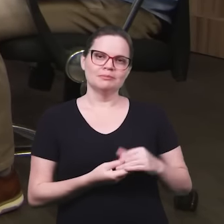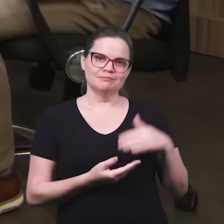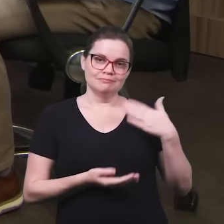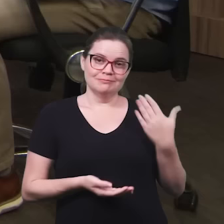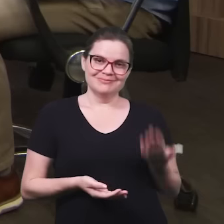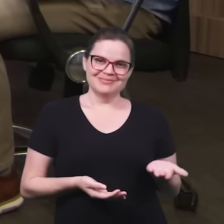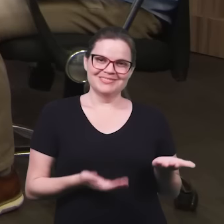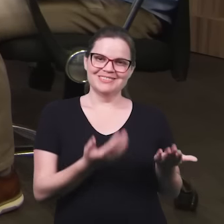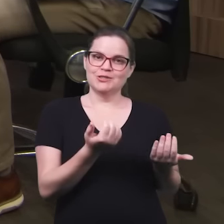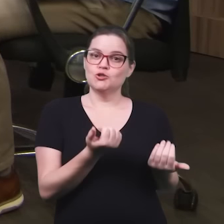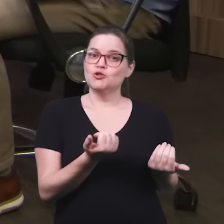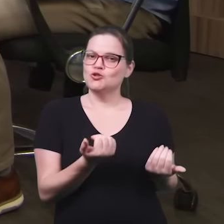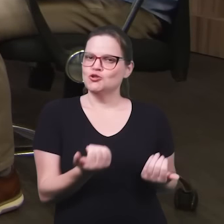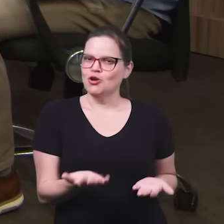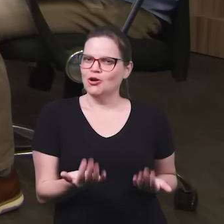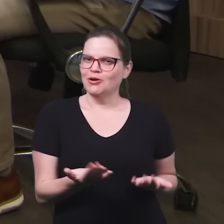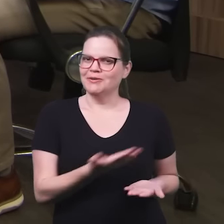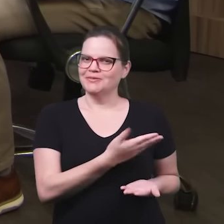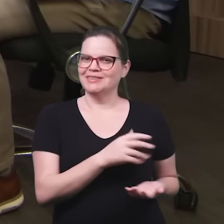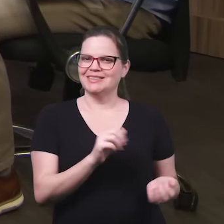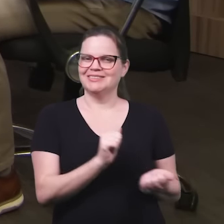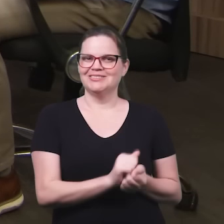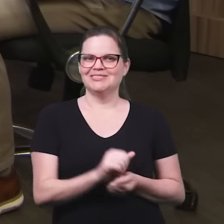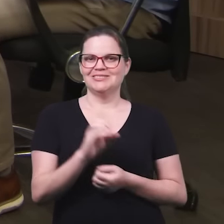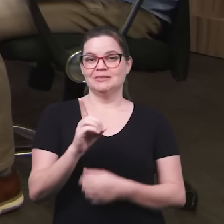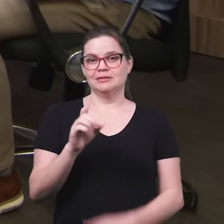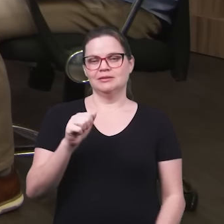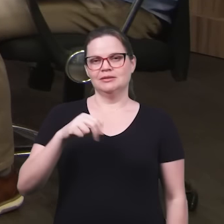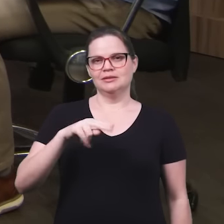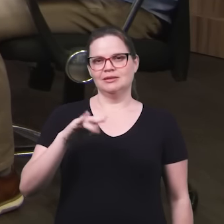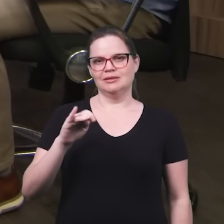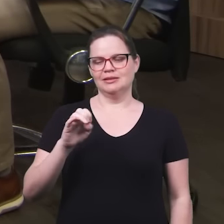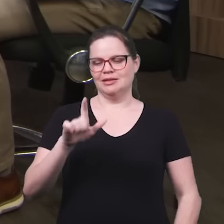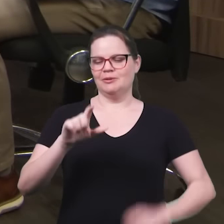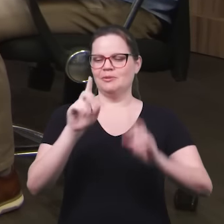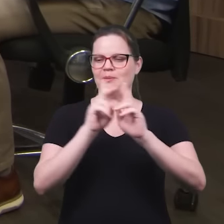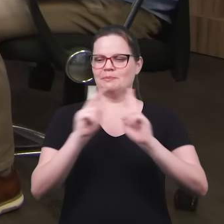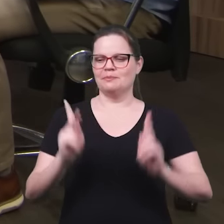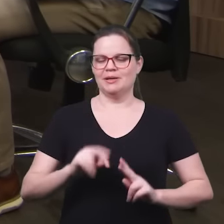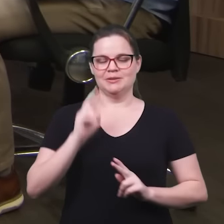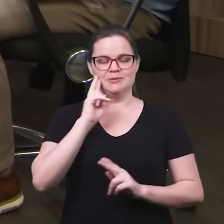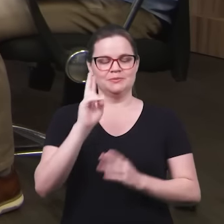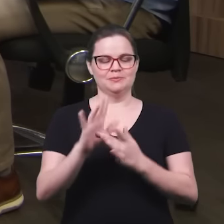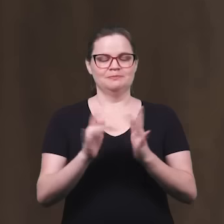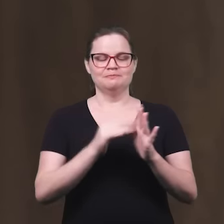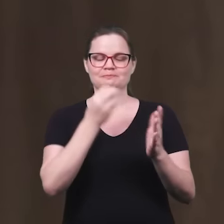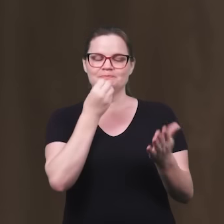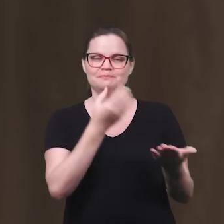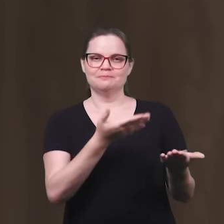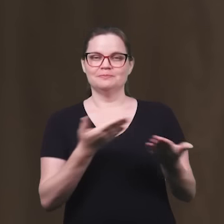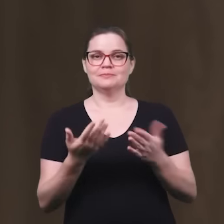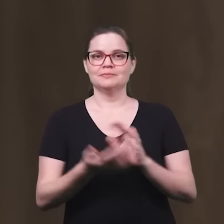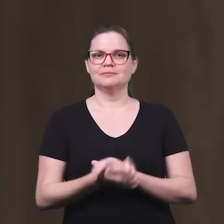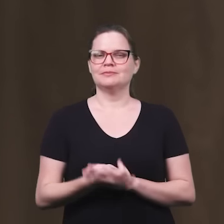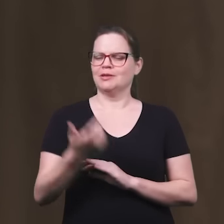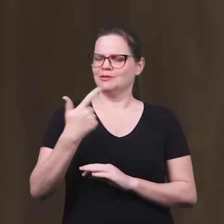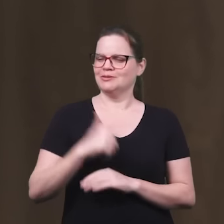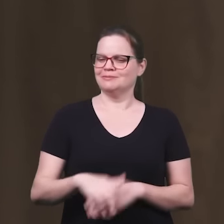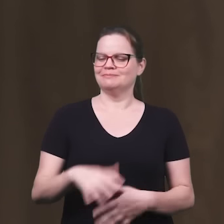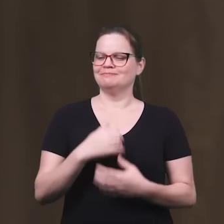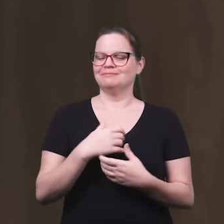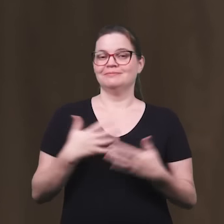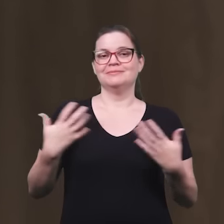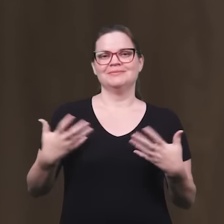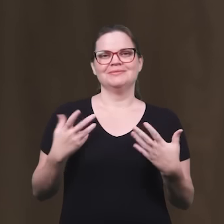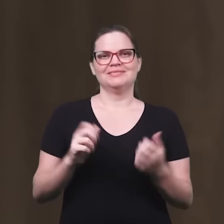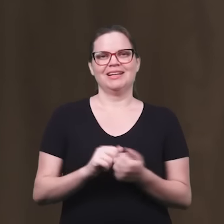cumprimentando o jovem que está aqui ao meu lado, Daniel Carrareto. Daniel, a paz do Senhor, seja bem-vindo. Paz do Senhor, mais uma vez, uma alegria estar